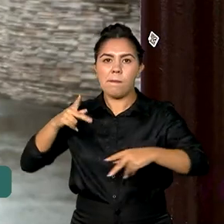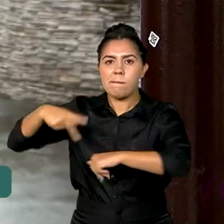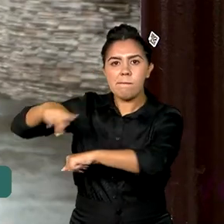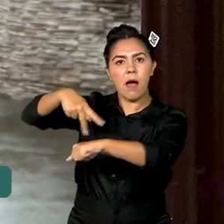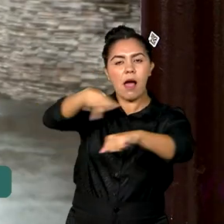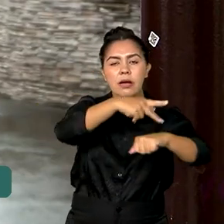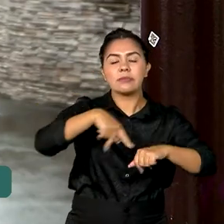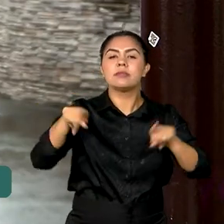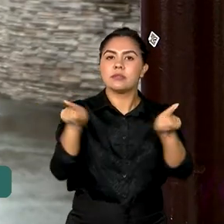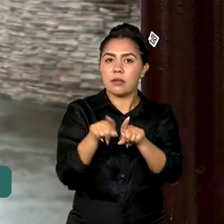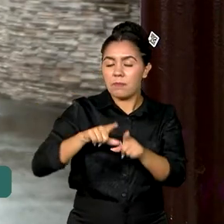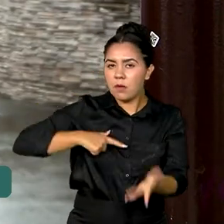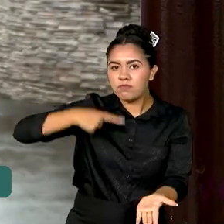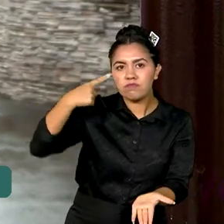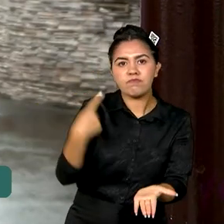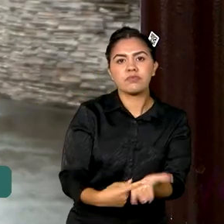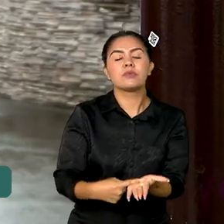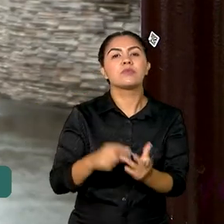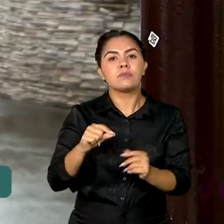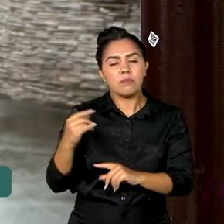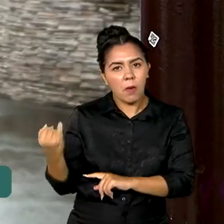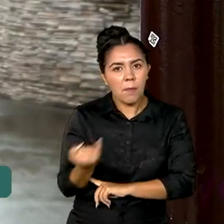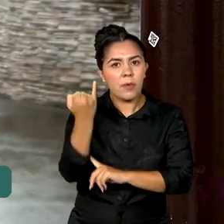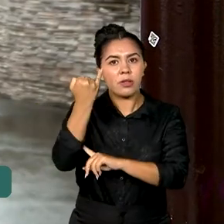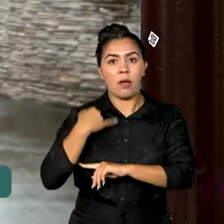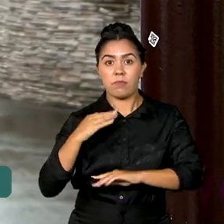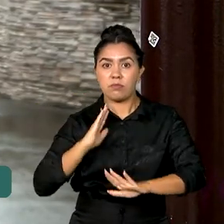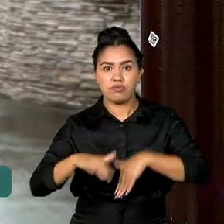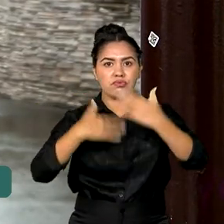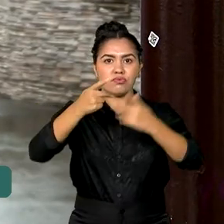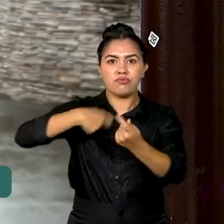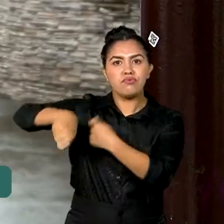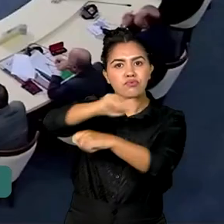reafirmou a importância do bloco no crescimento econômico mundial.